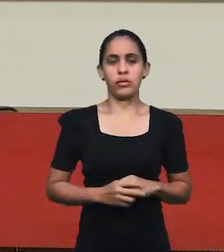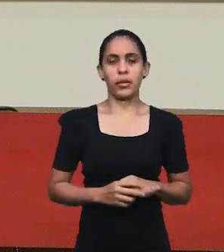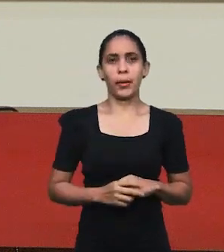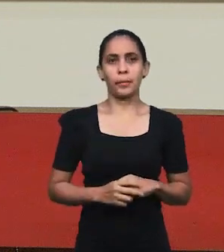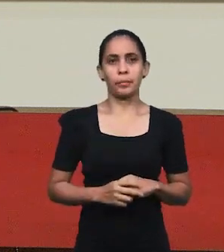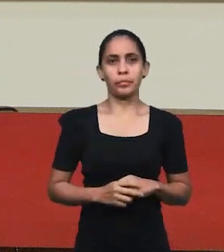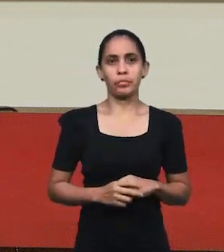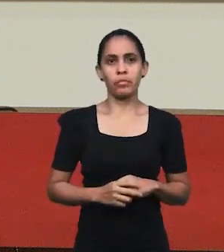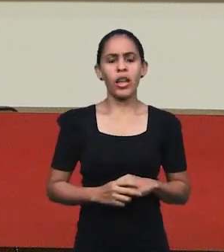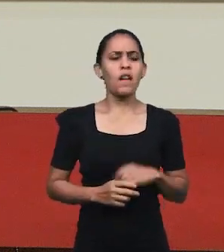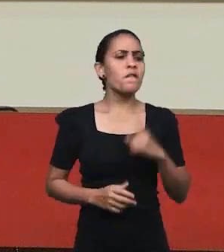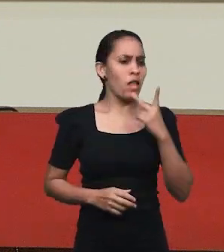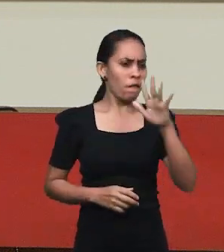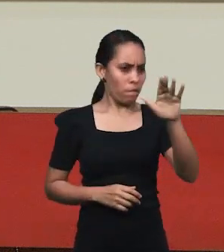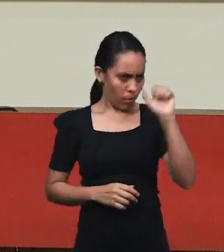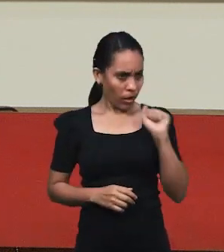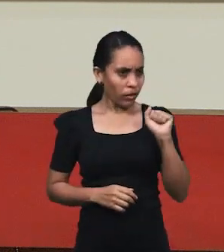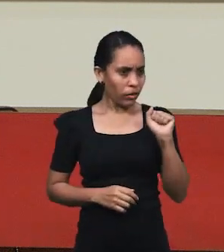vai.